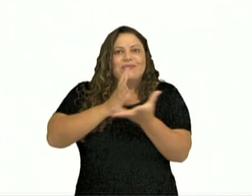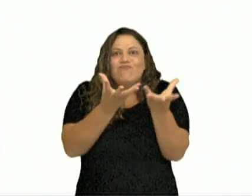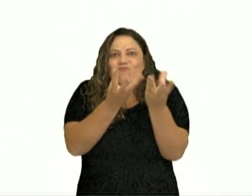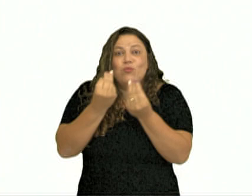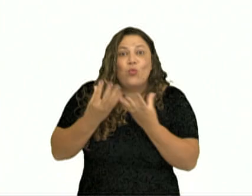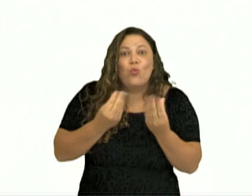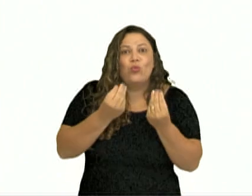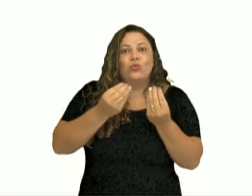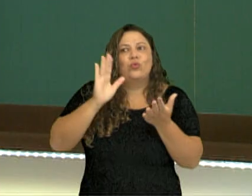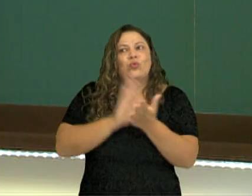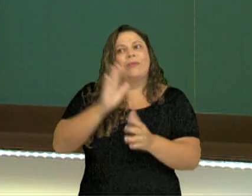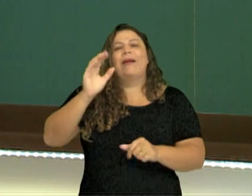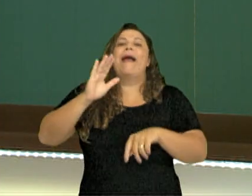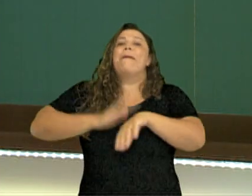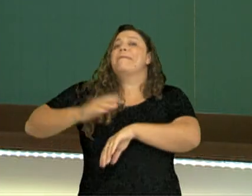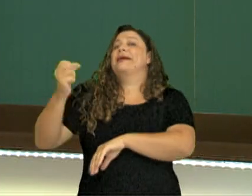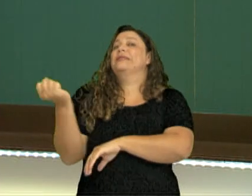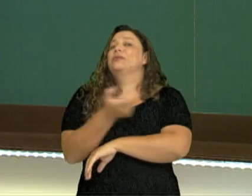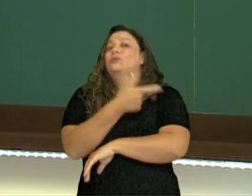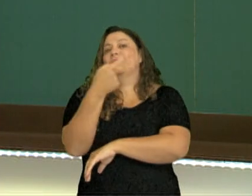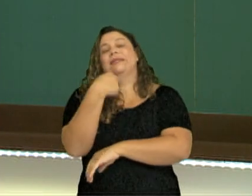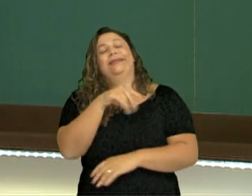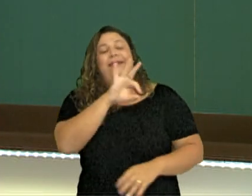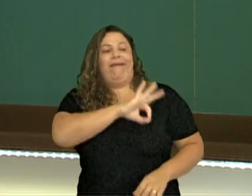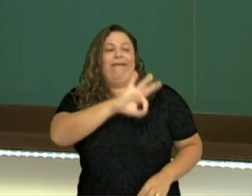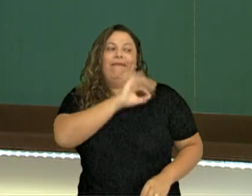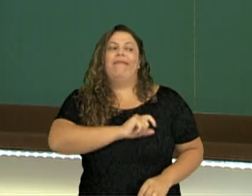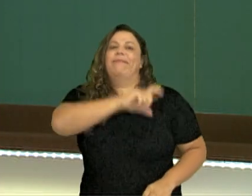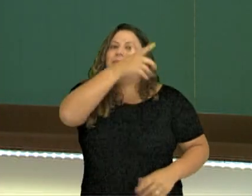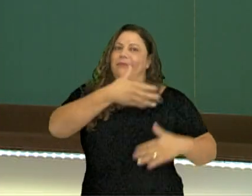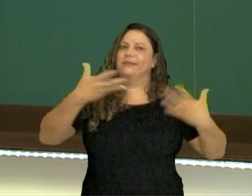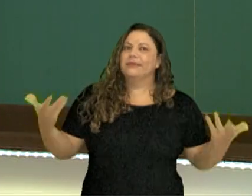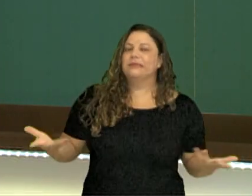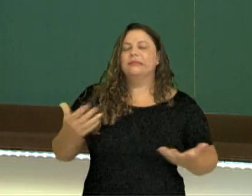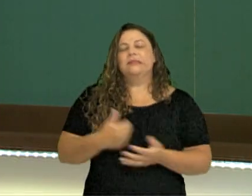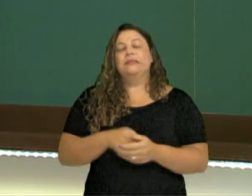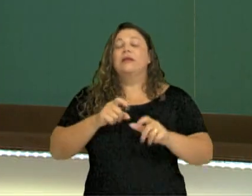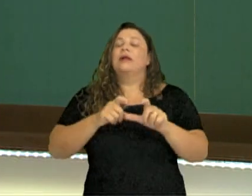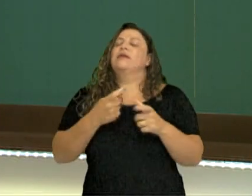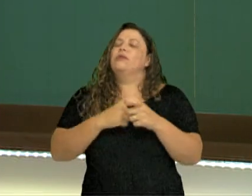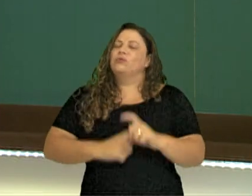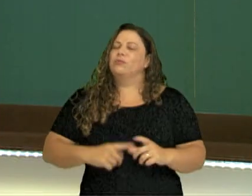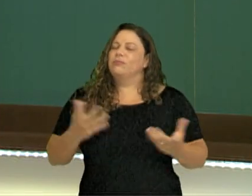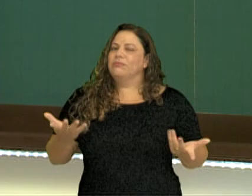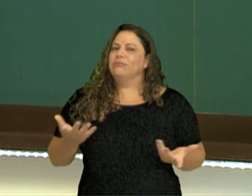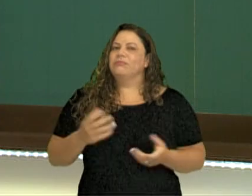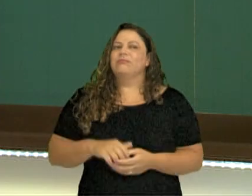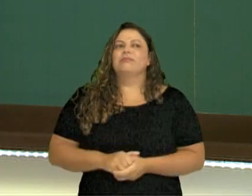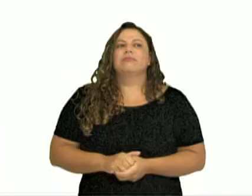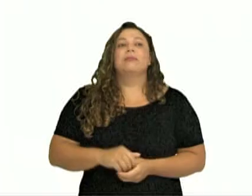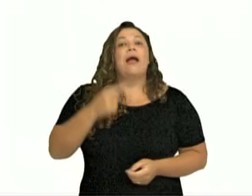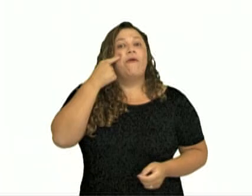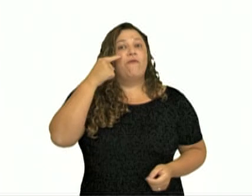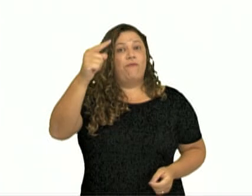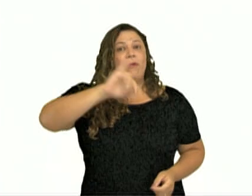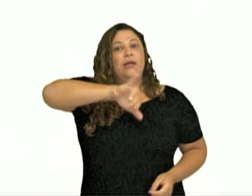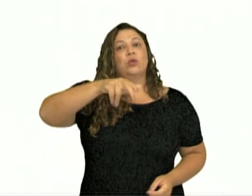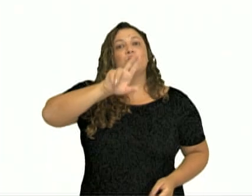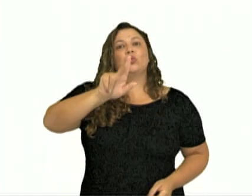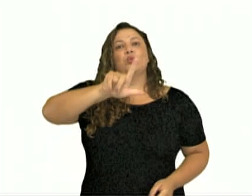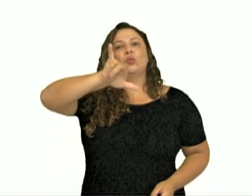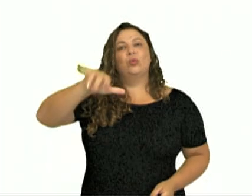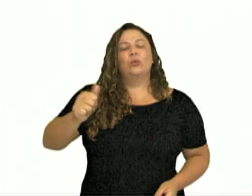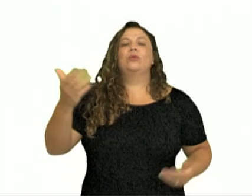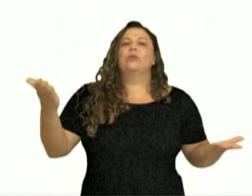gastando mais do que ganha. E isso vai causar o endividamento, gente. Vamos ver o caso da Júlia. A Júlia está fazendo